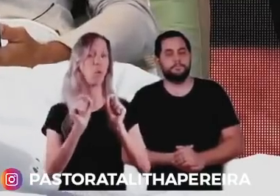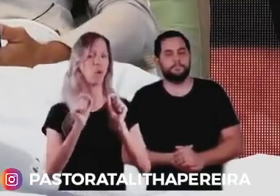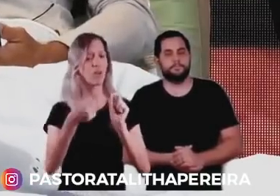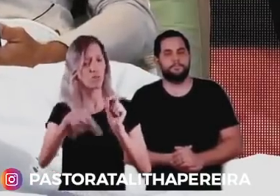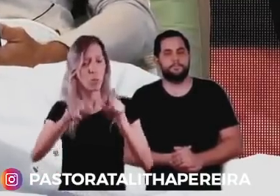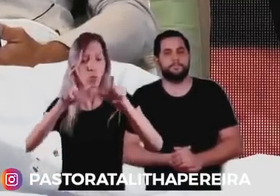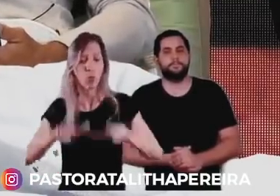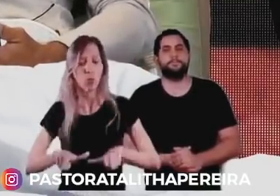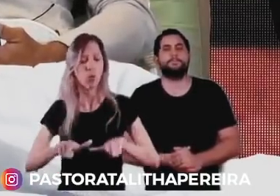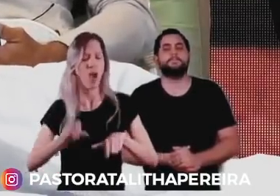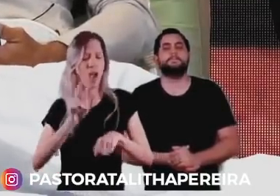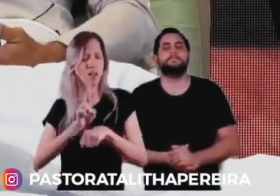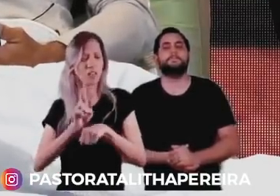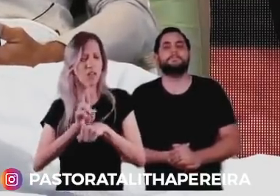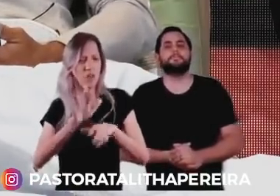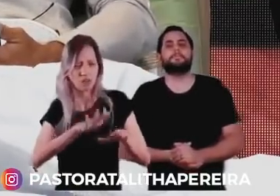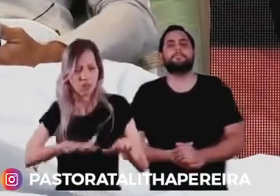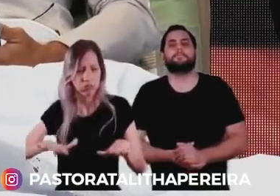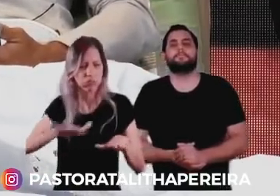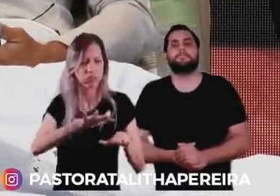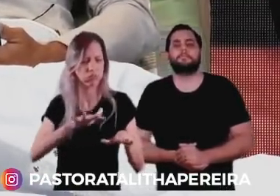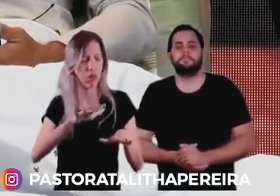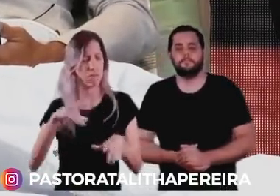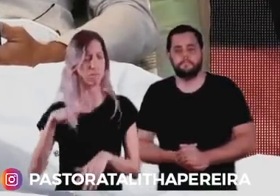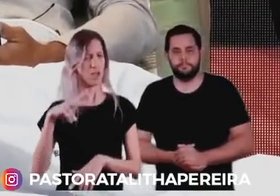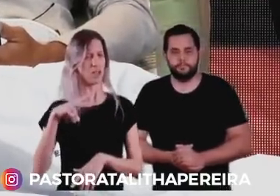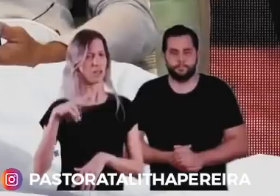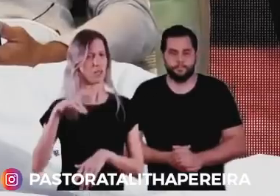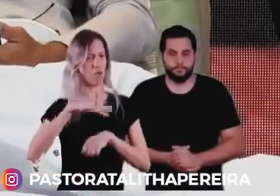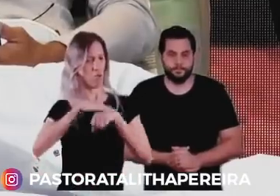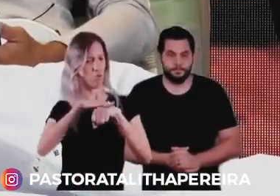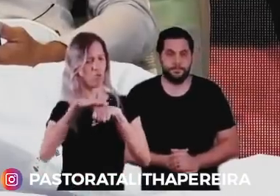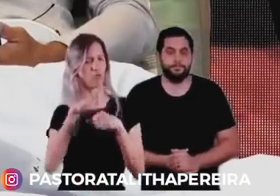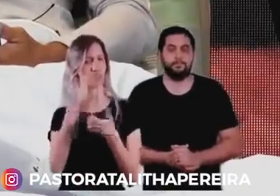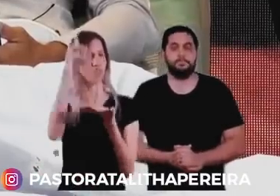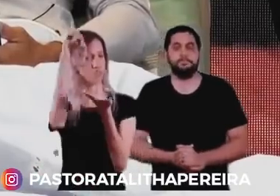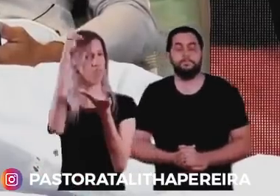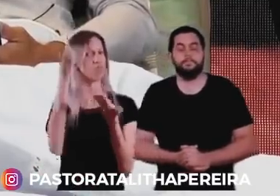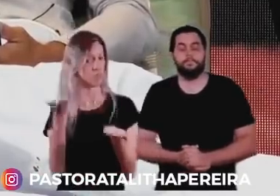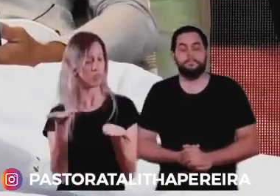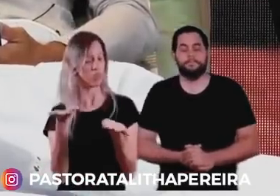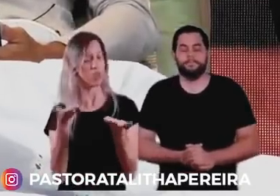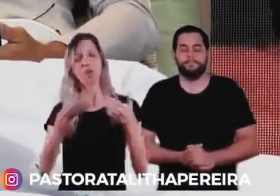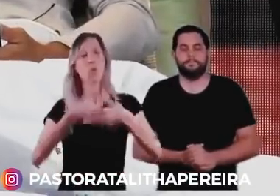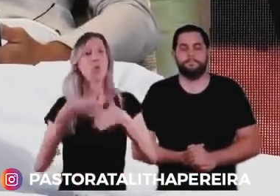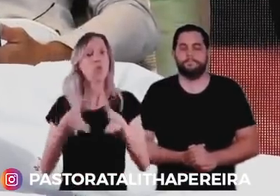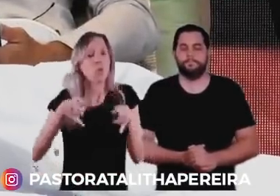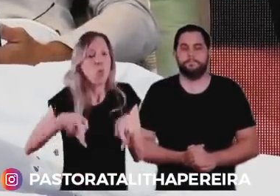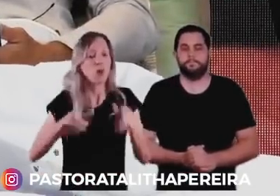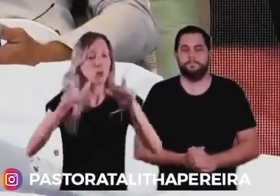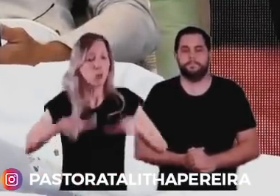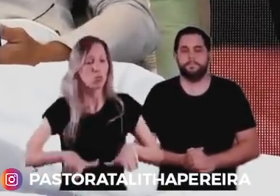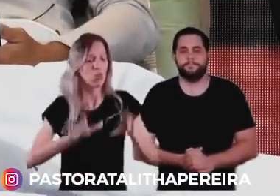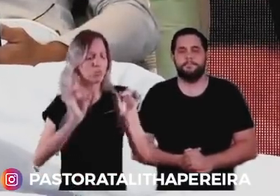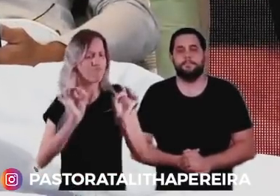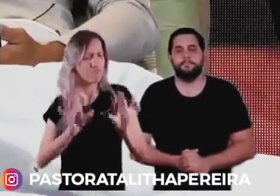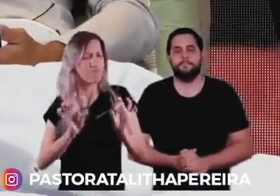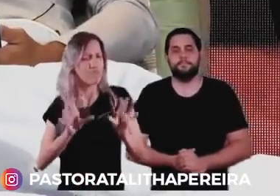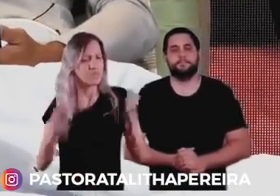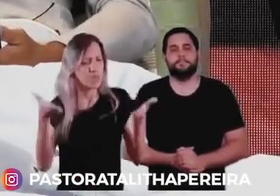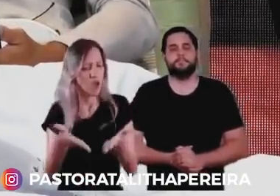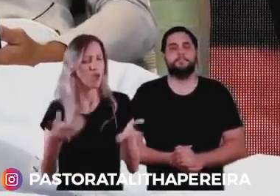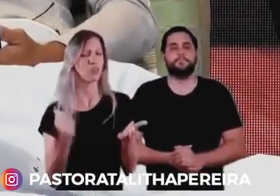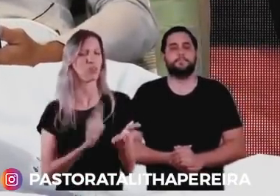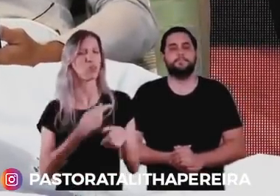para um lugar reservado e ali você tem essa conversa com Deus. Então, o quarto é este lugar reservado para que nós